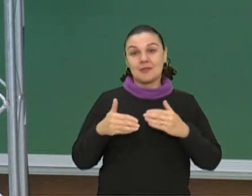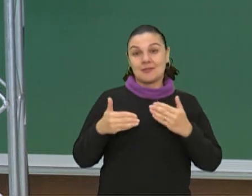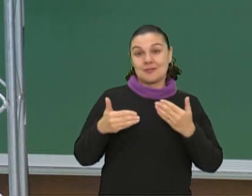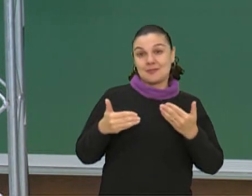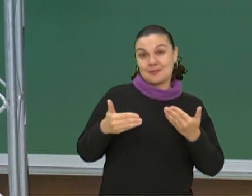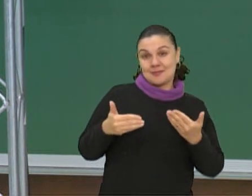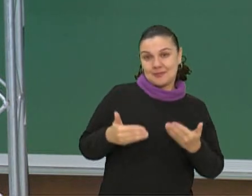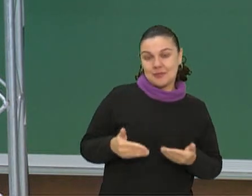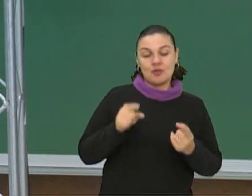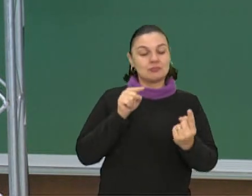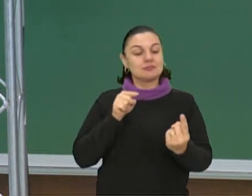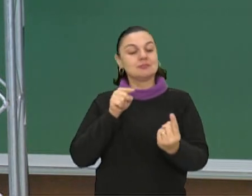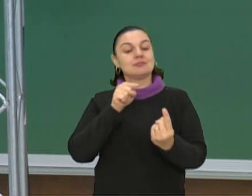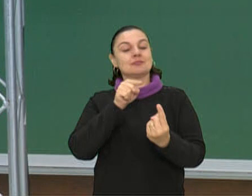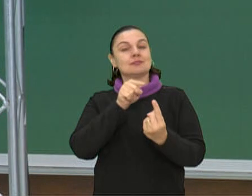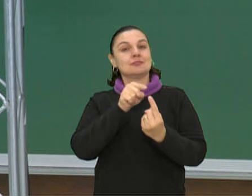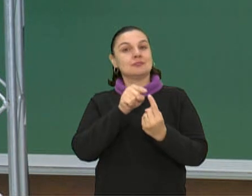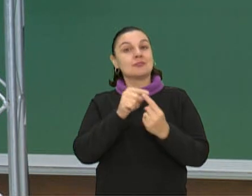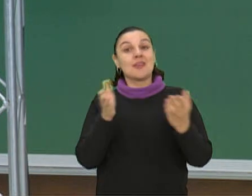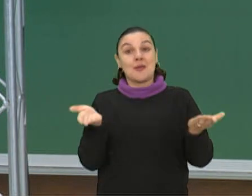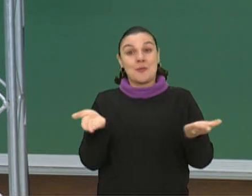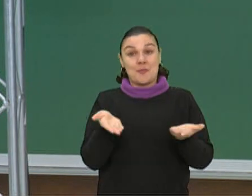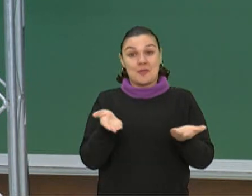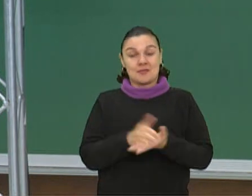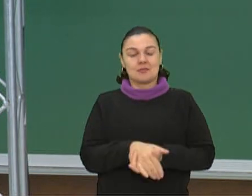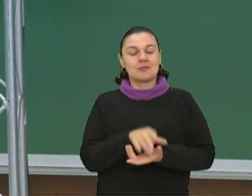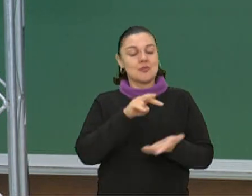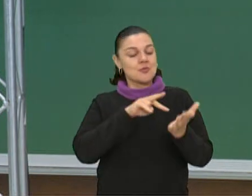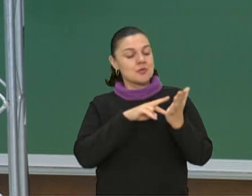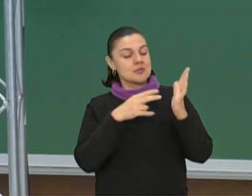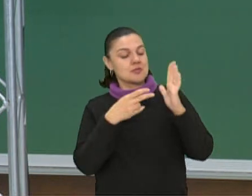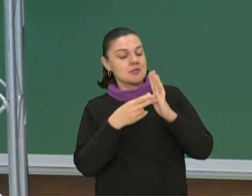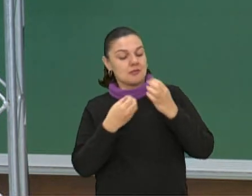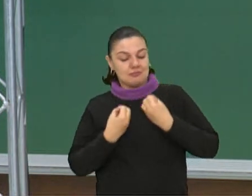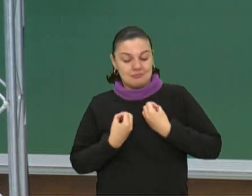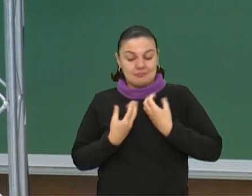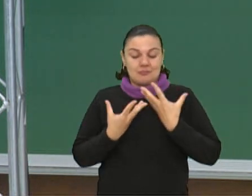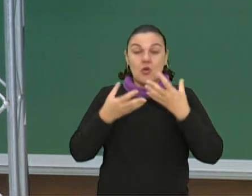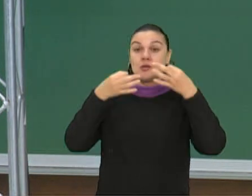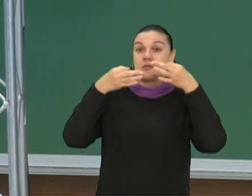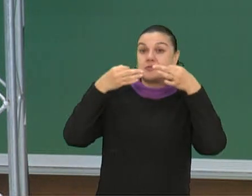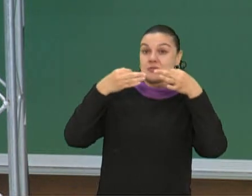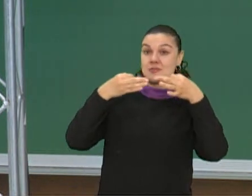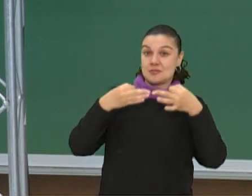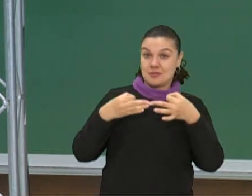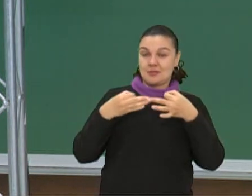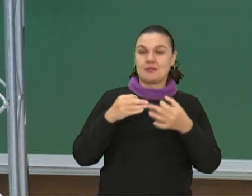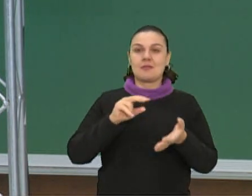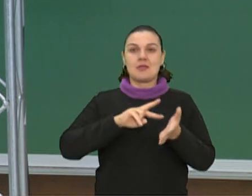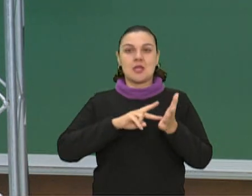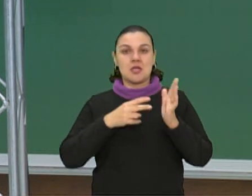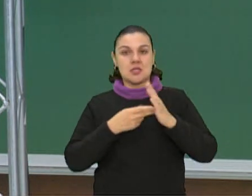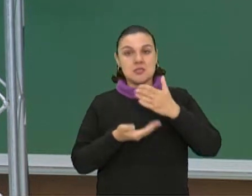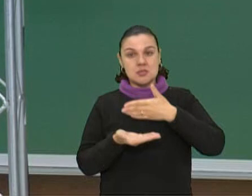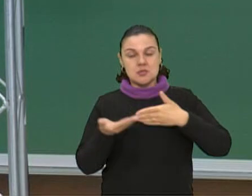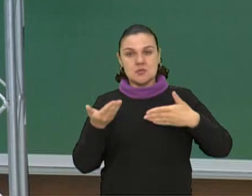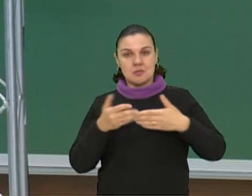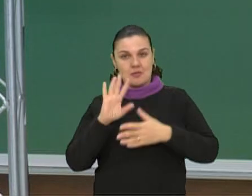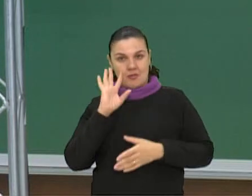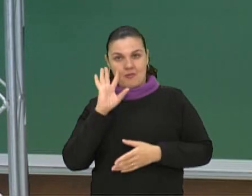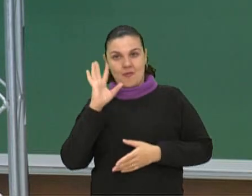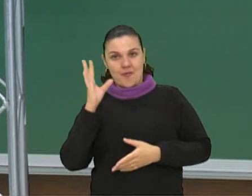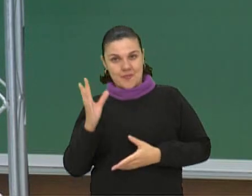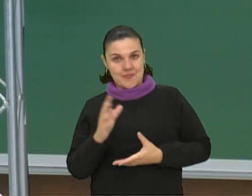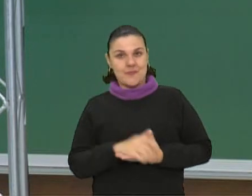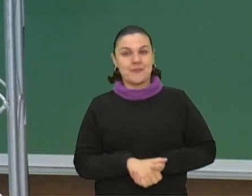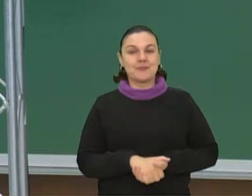também no modo indicativo e no presente. Isto é, revela uma certeza em relação aos fatos